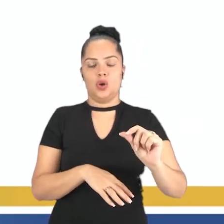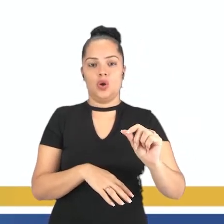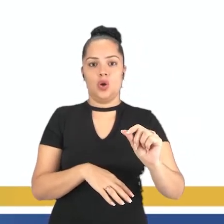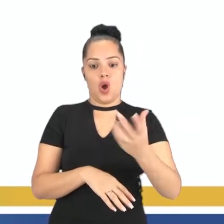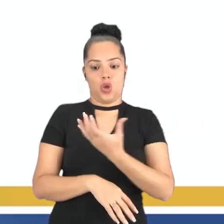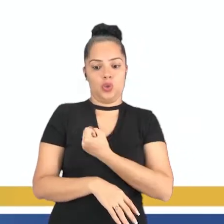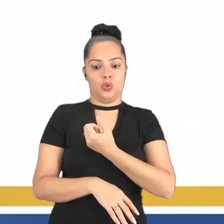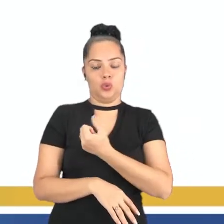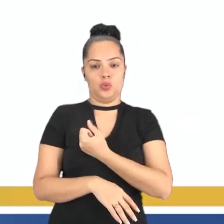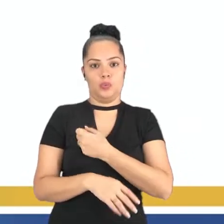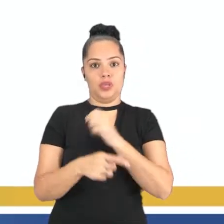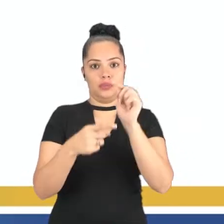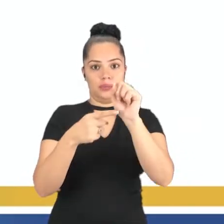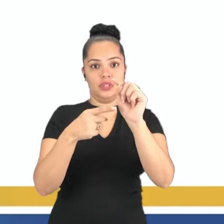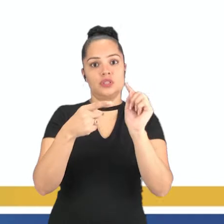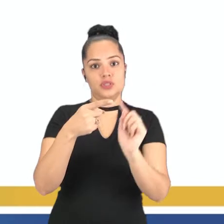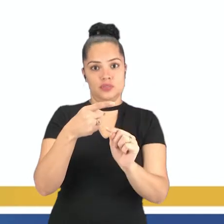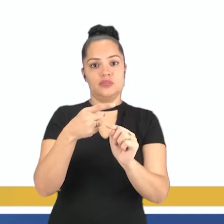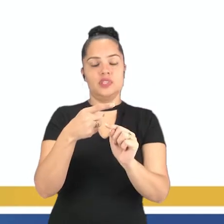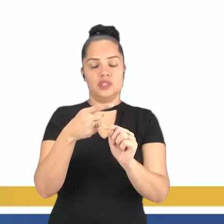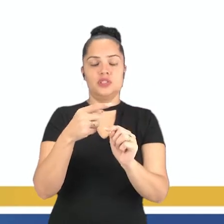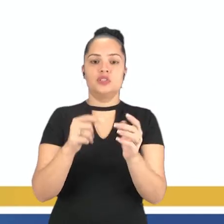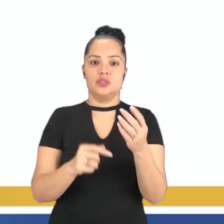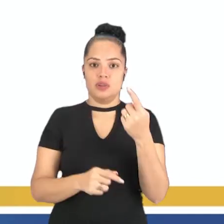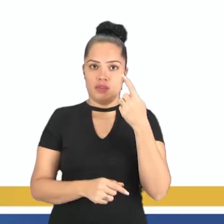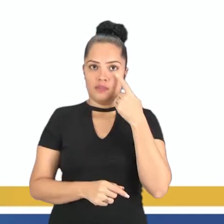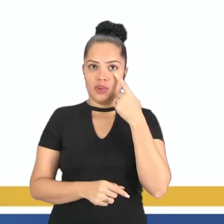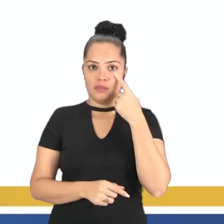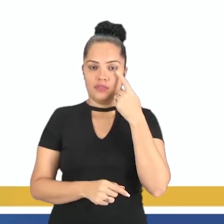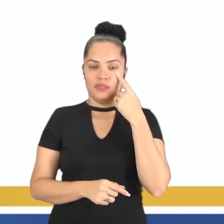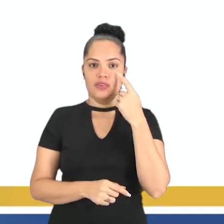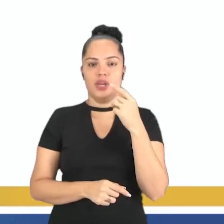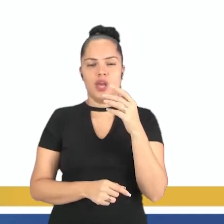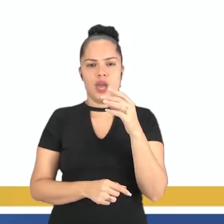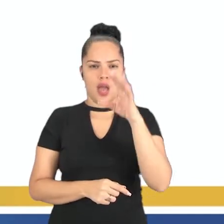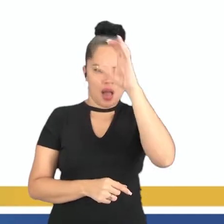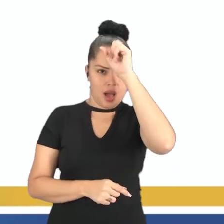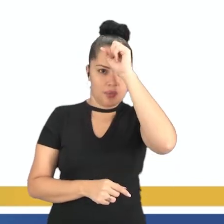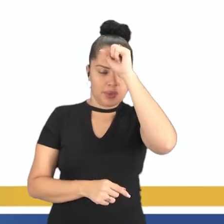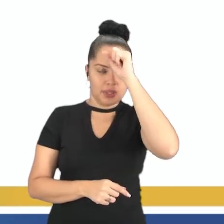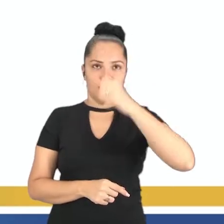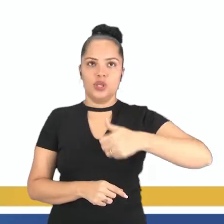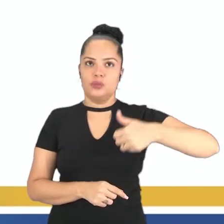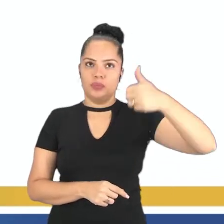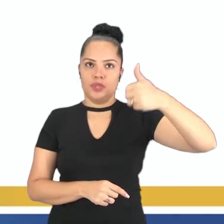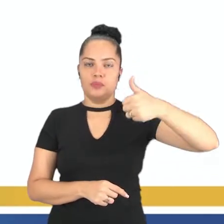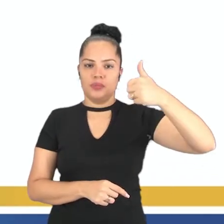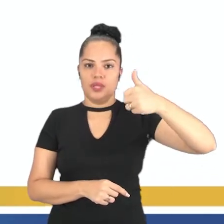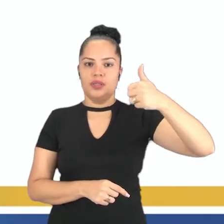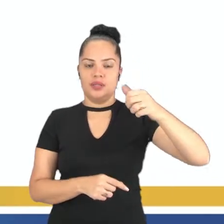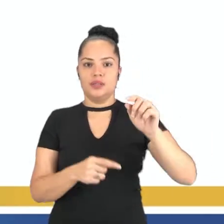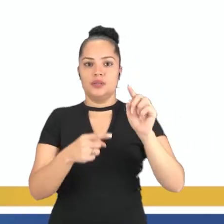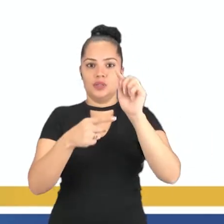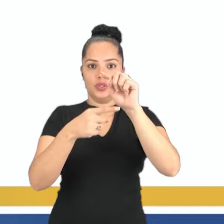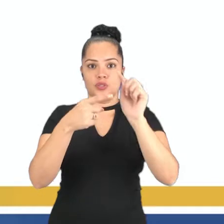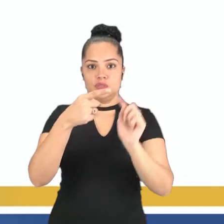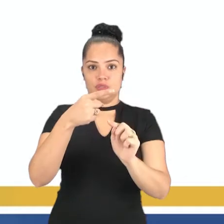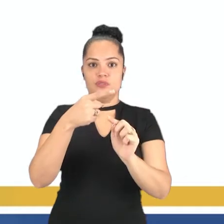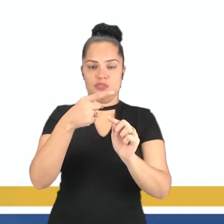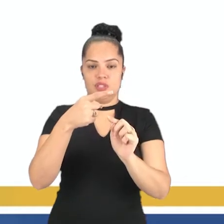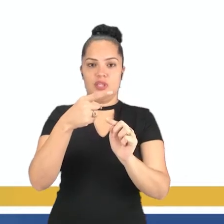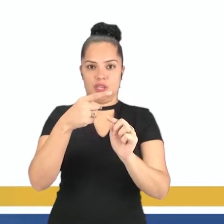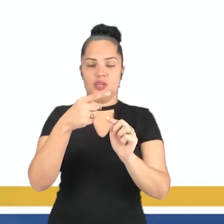já sabe. Agora a gente vai ver a divisão de decimais, beleza? Então a primeira situação, dividendo inteiro